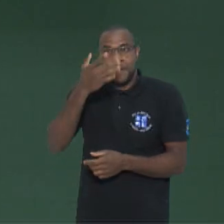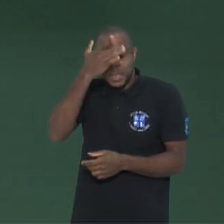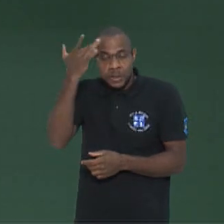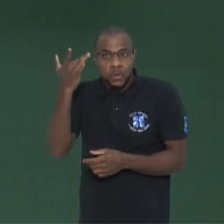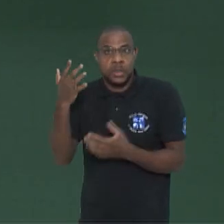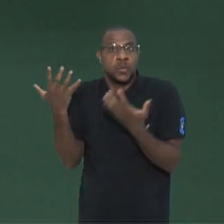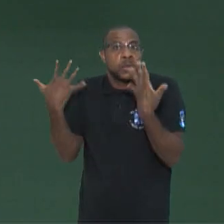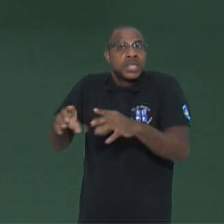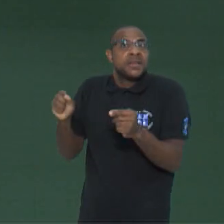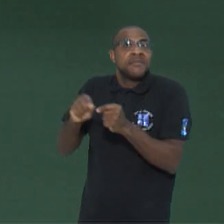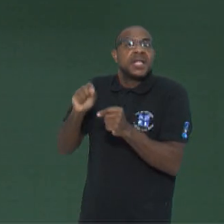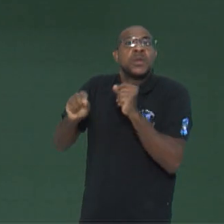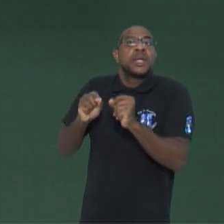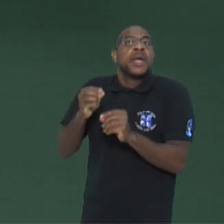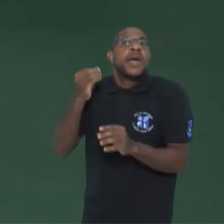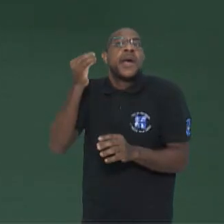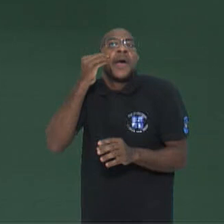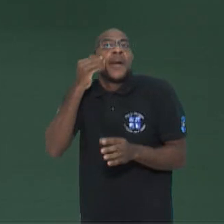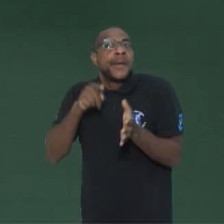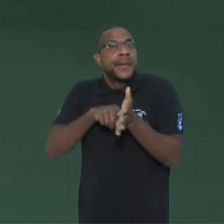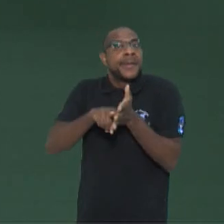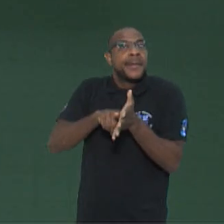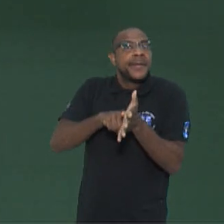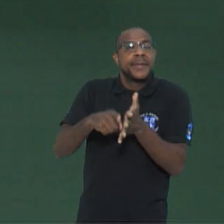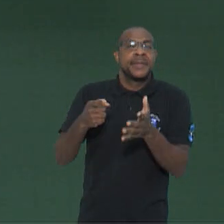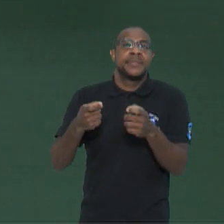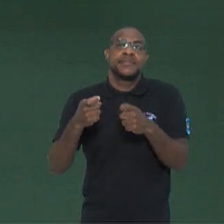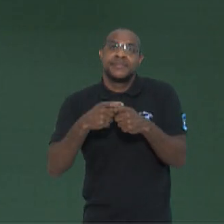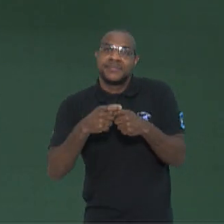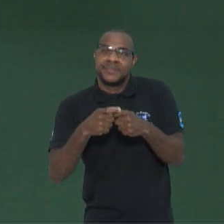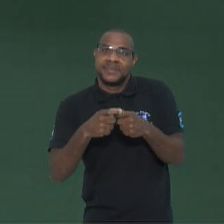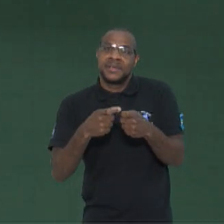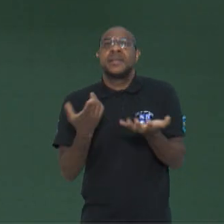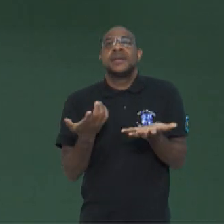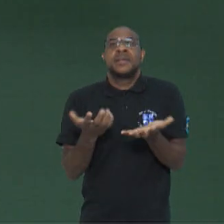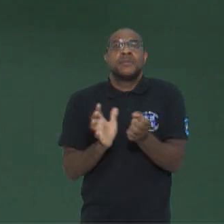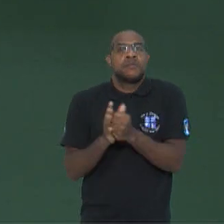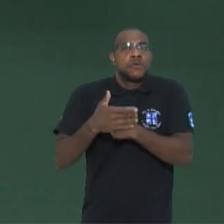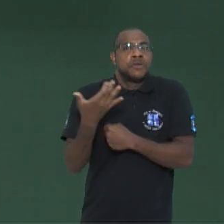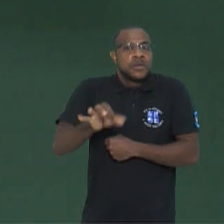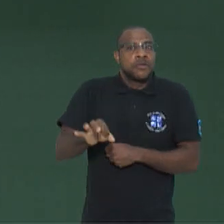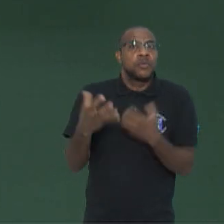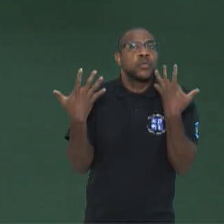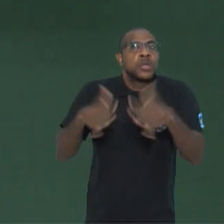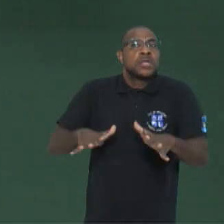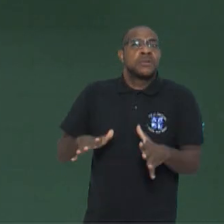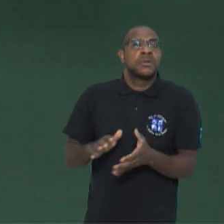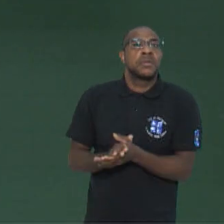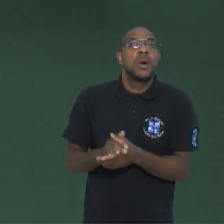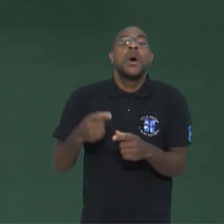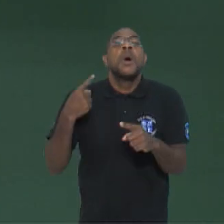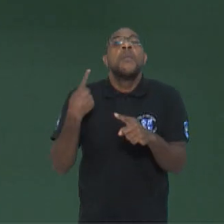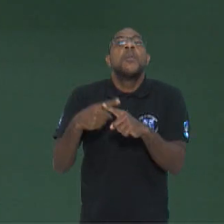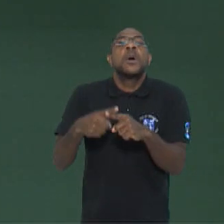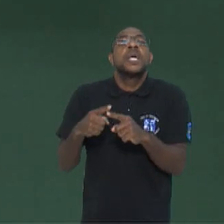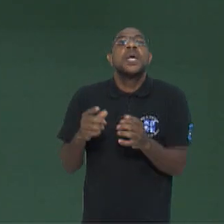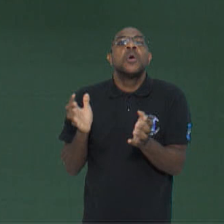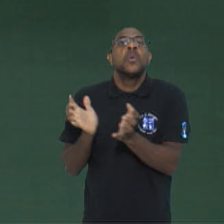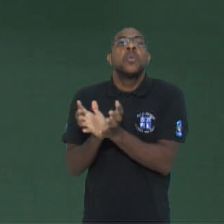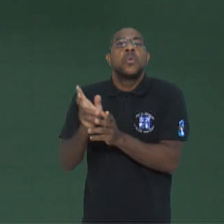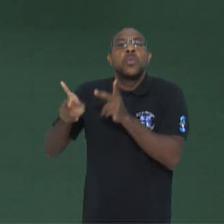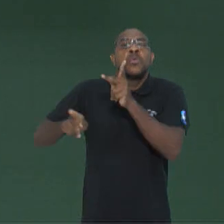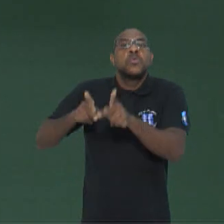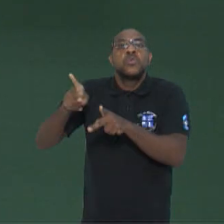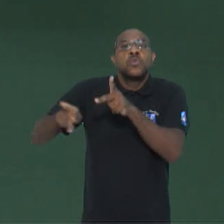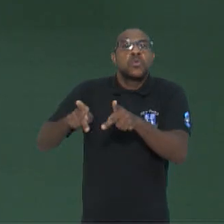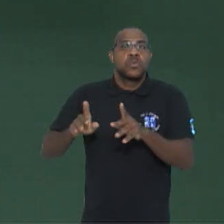vai trazendo para o leitor as possibilidades, né, o porquê desses australianos terem